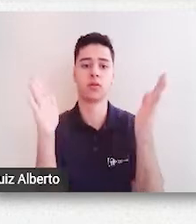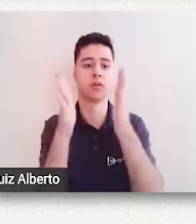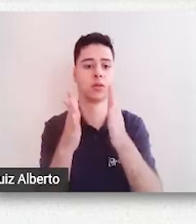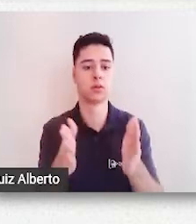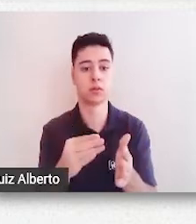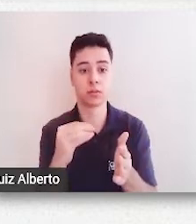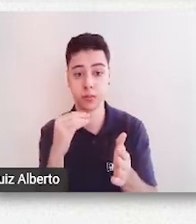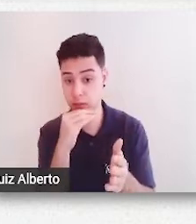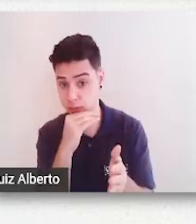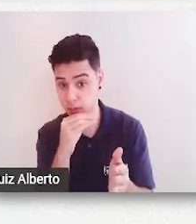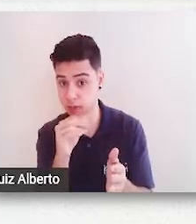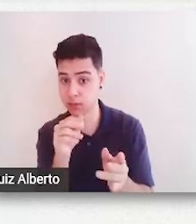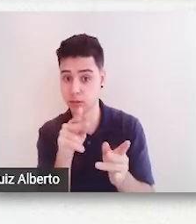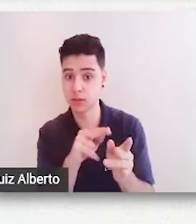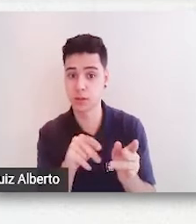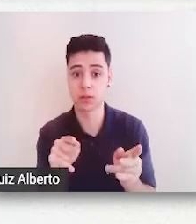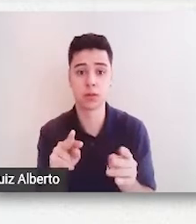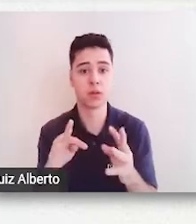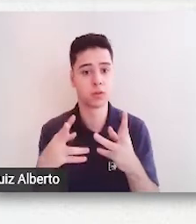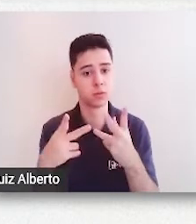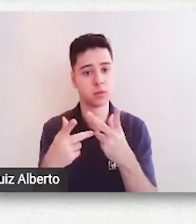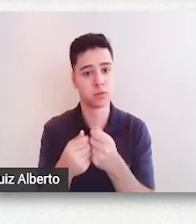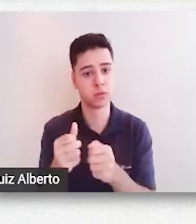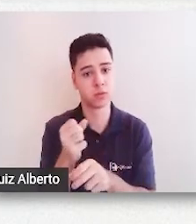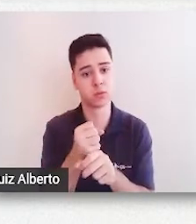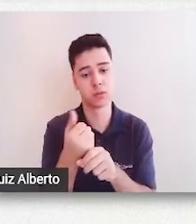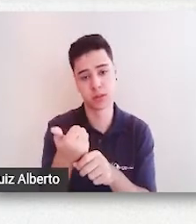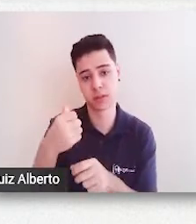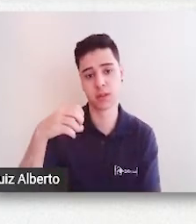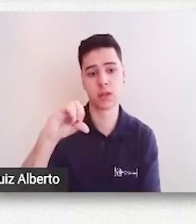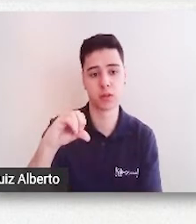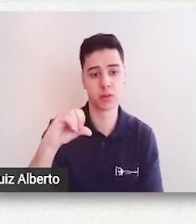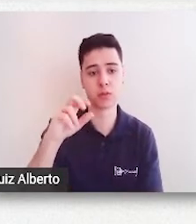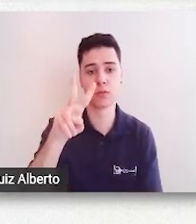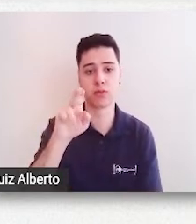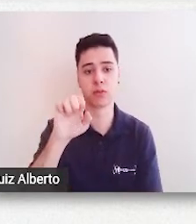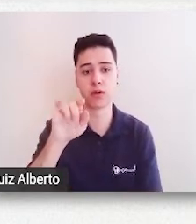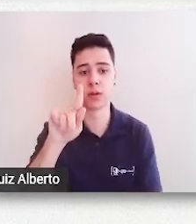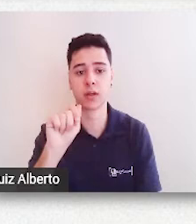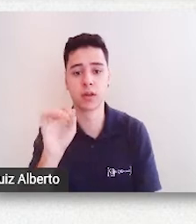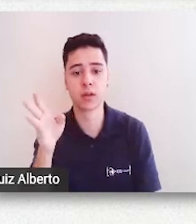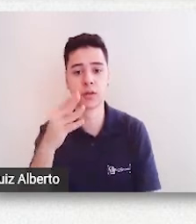semelhança com a imagem do século XIX, né? Do Veiga Vale.